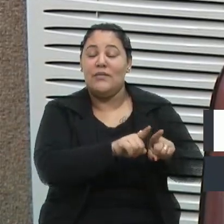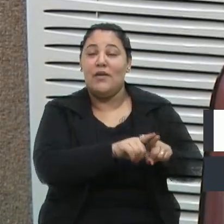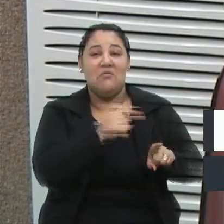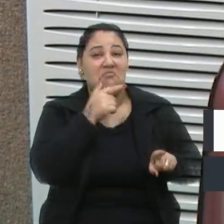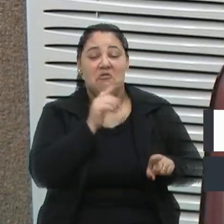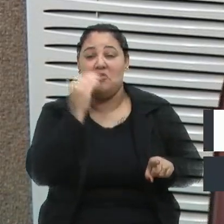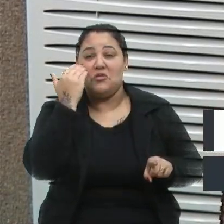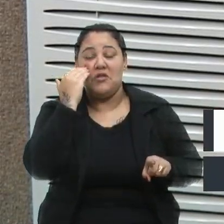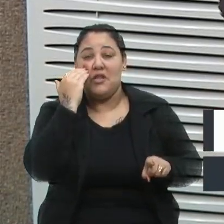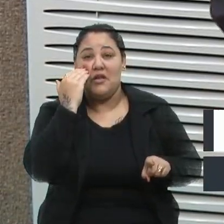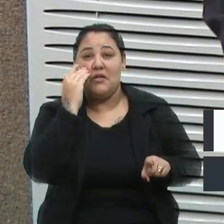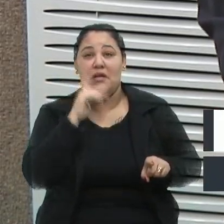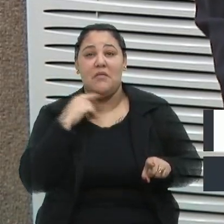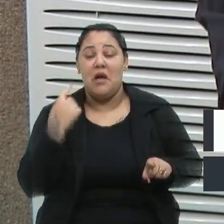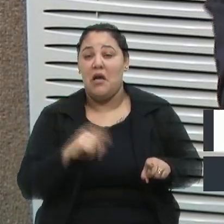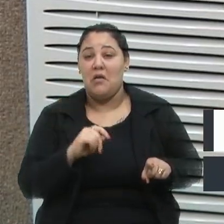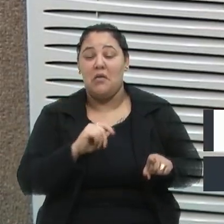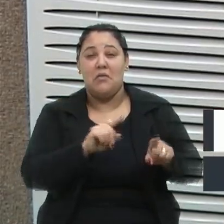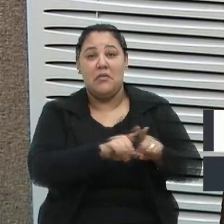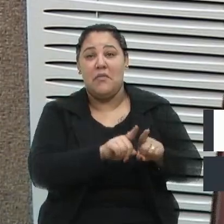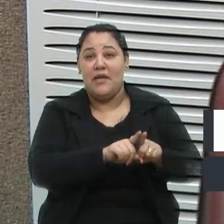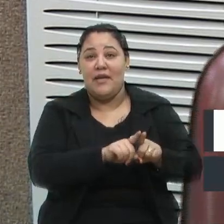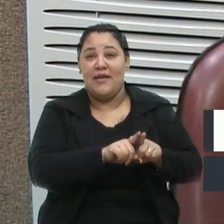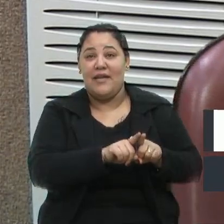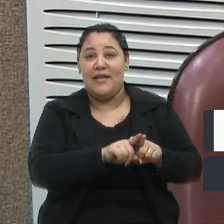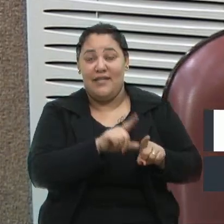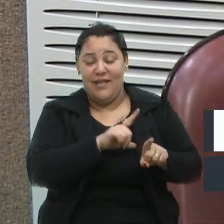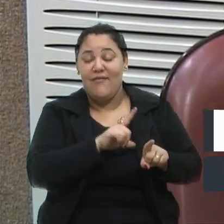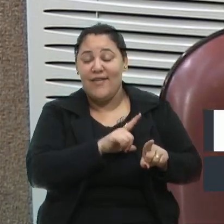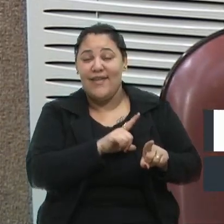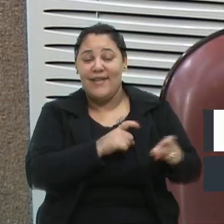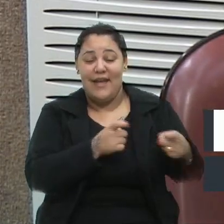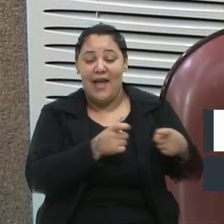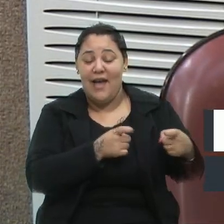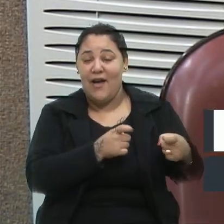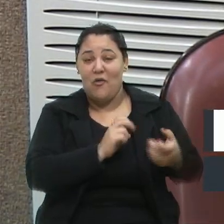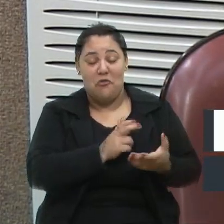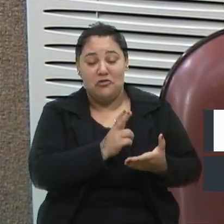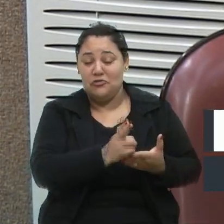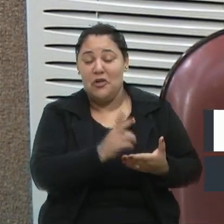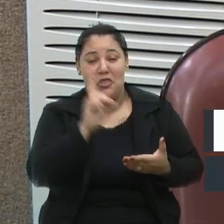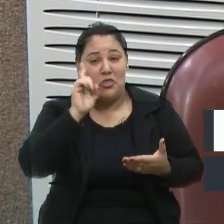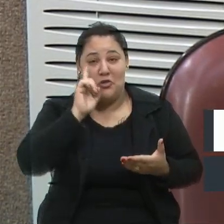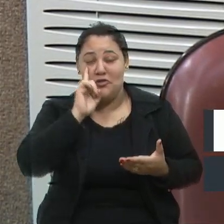A guerra continua. Todos os dias estão morrendo crianças,